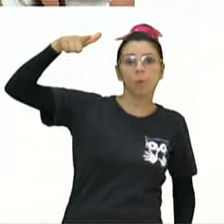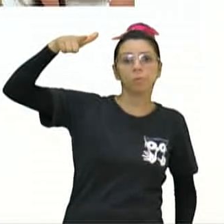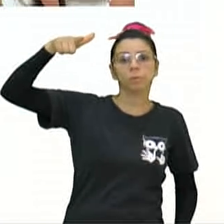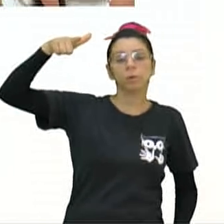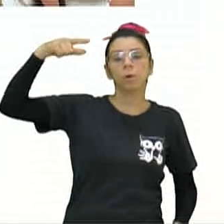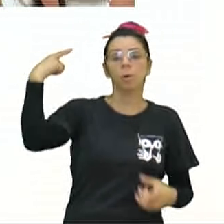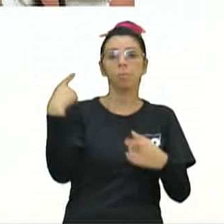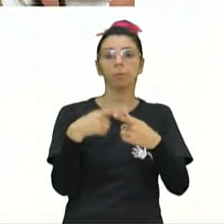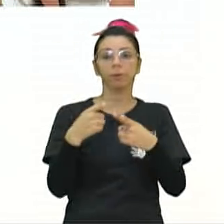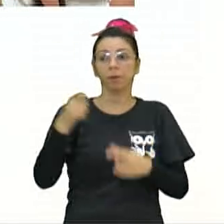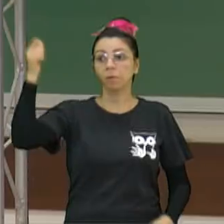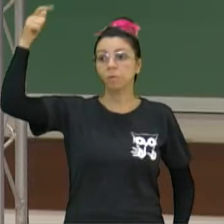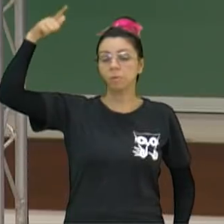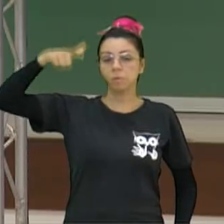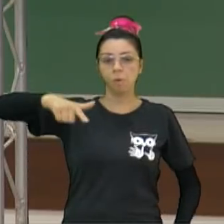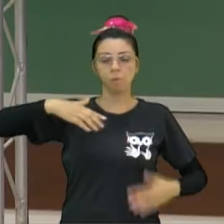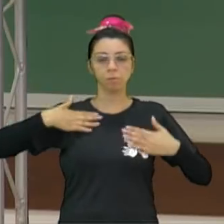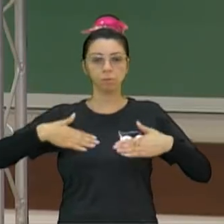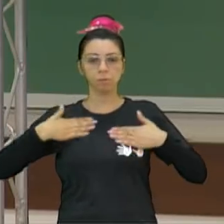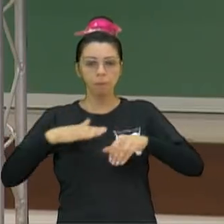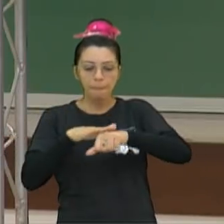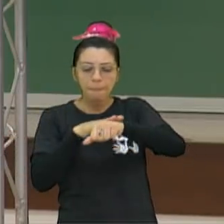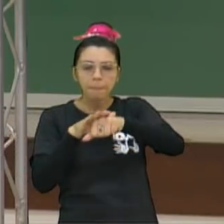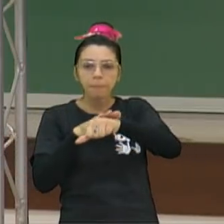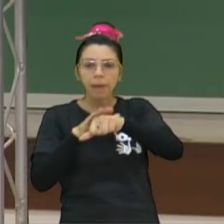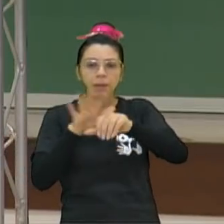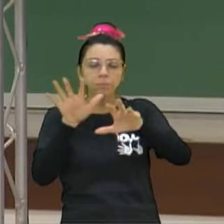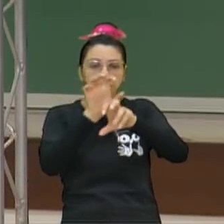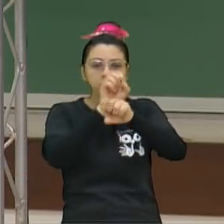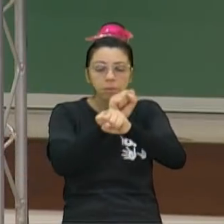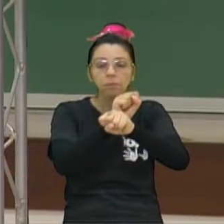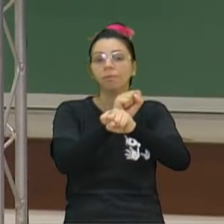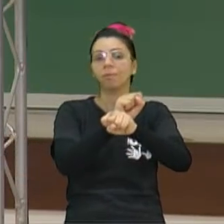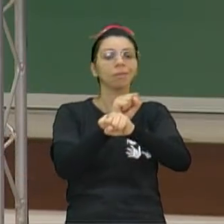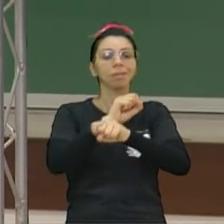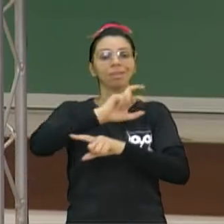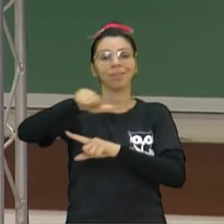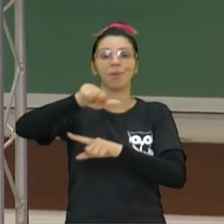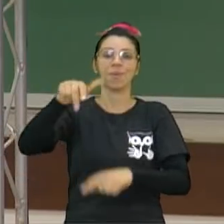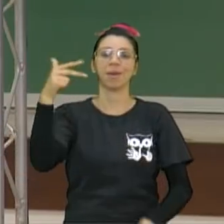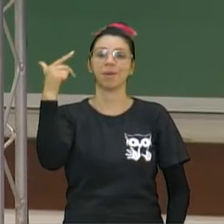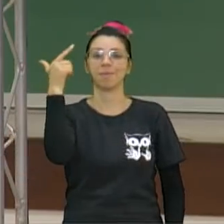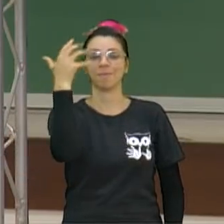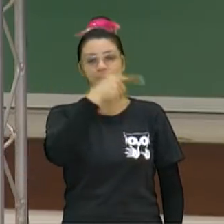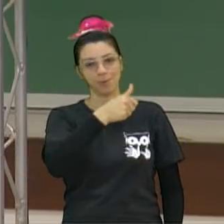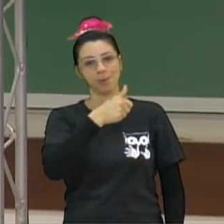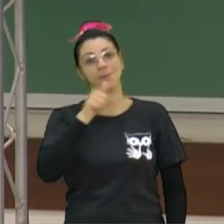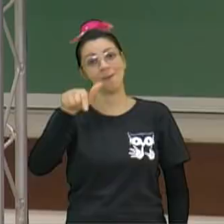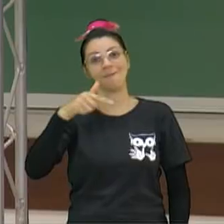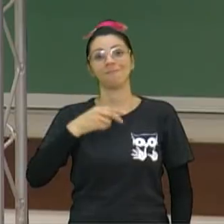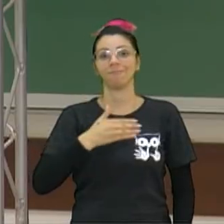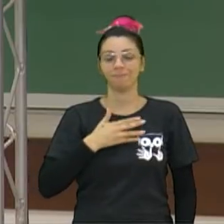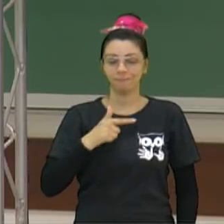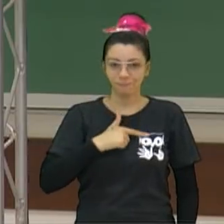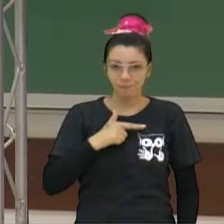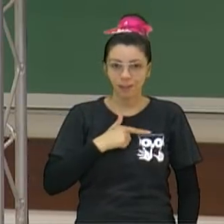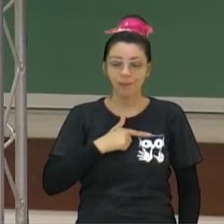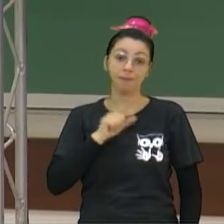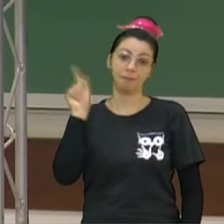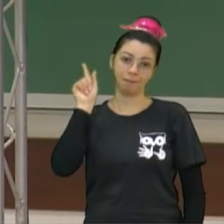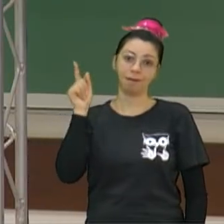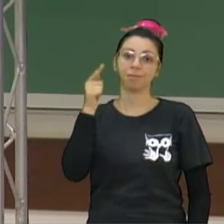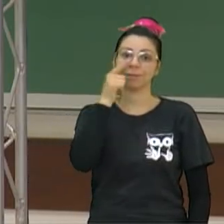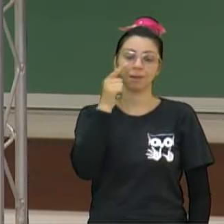considerado belo. Então, na Grécia Antiga, né, tinha esse padrão de beleza, né, essa